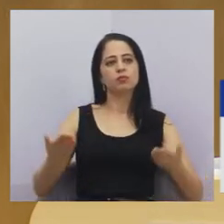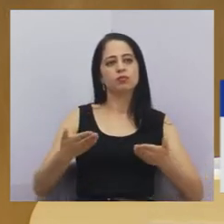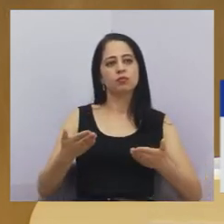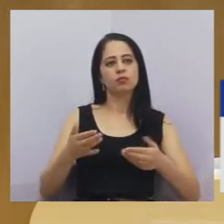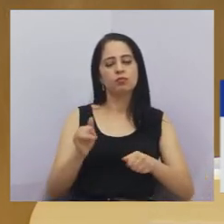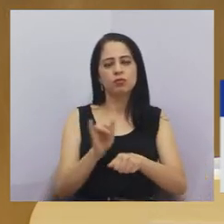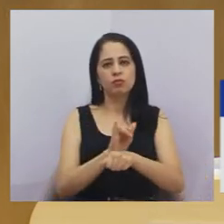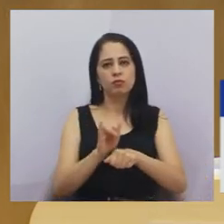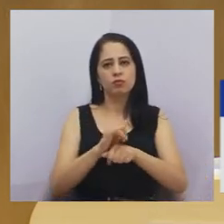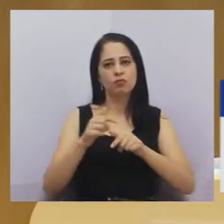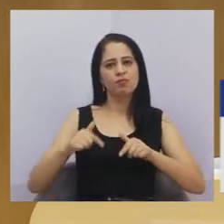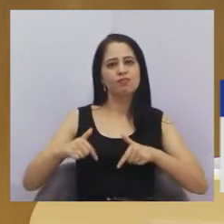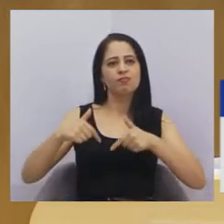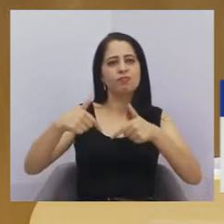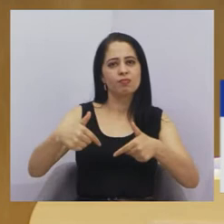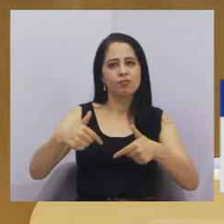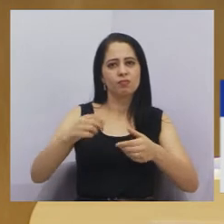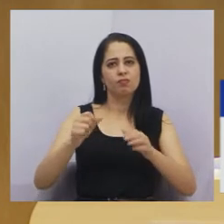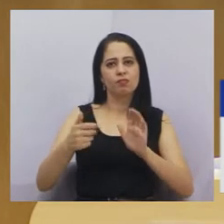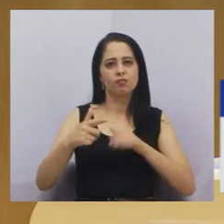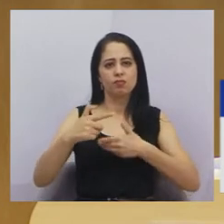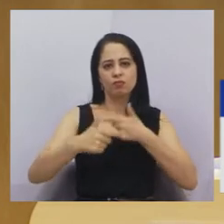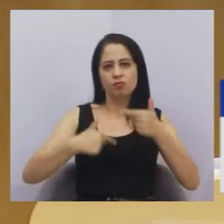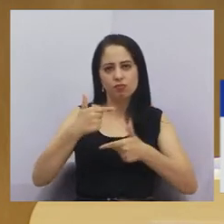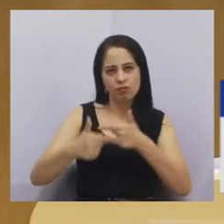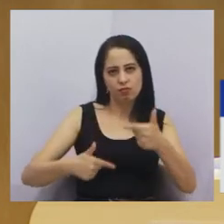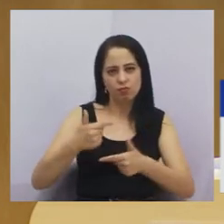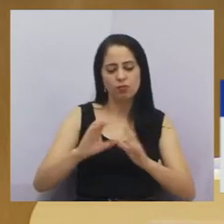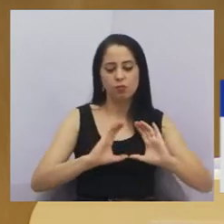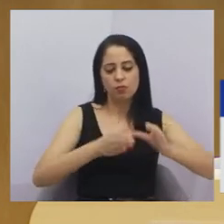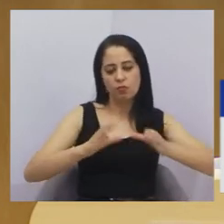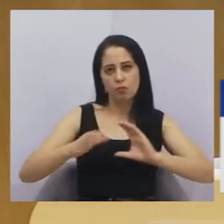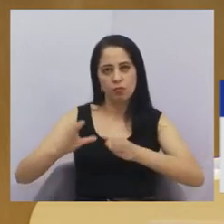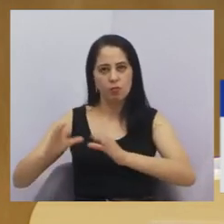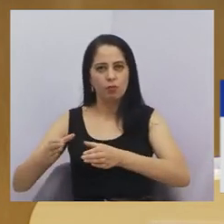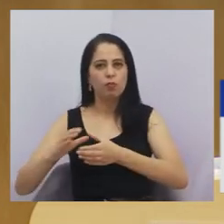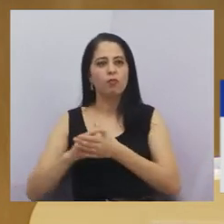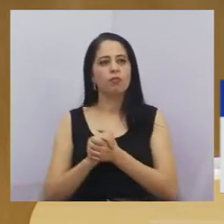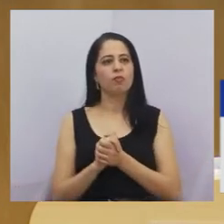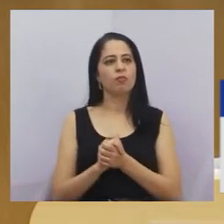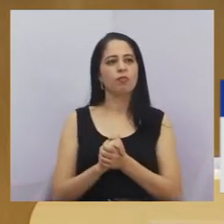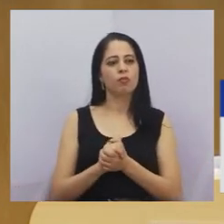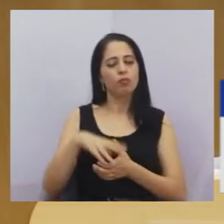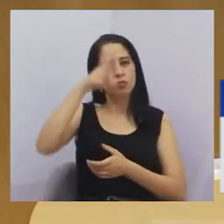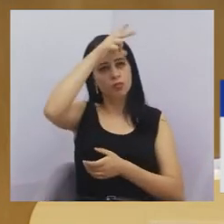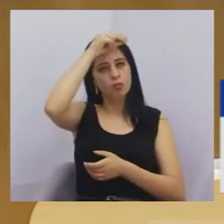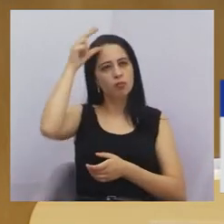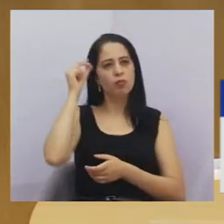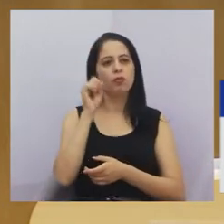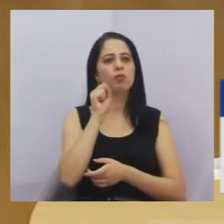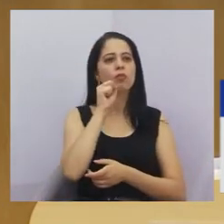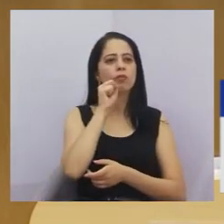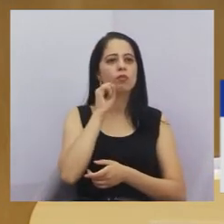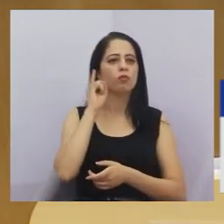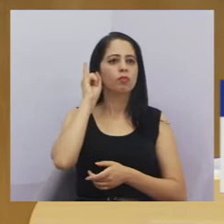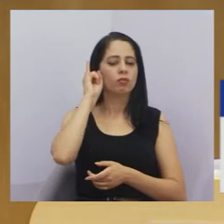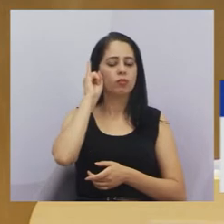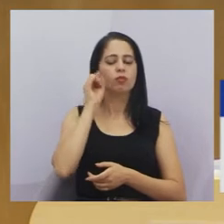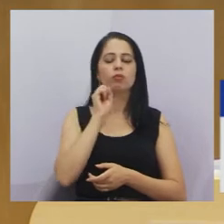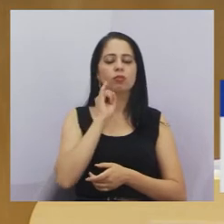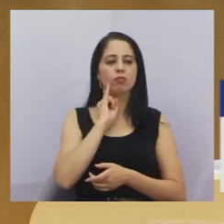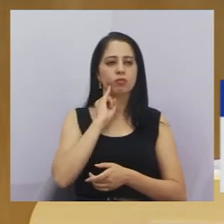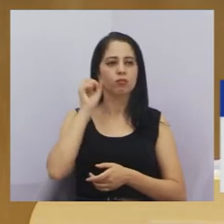estrutura administrativa, os cargos de provimento em comissão e dá outras providências. O prefeito municipal de